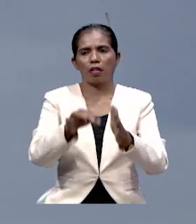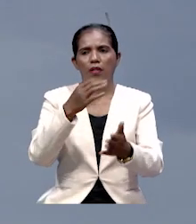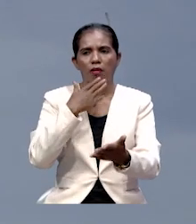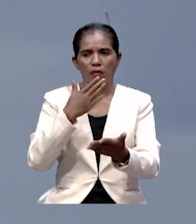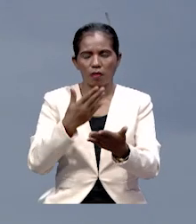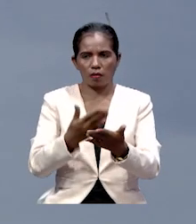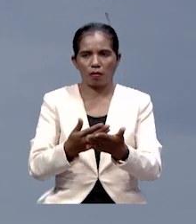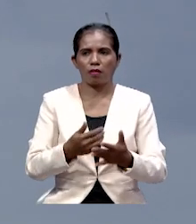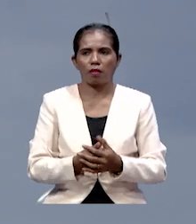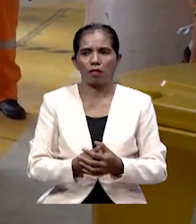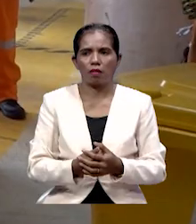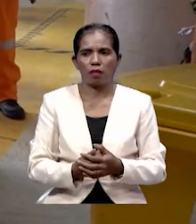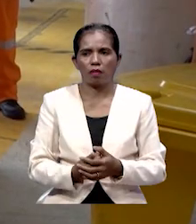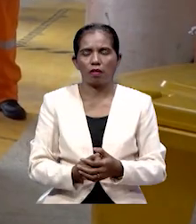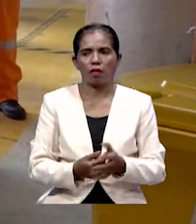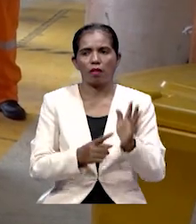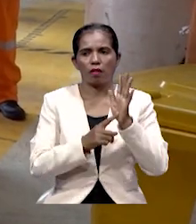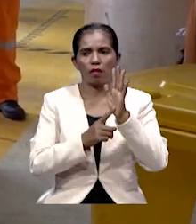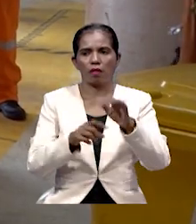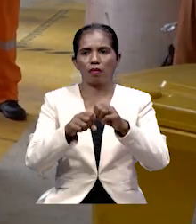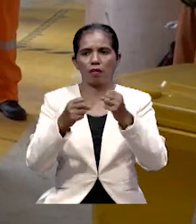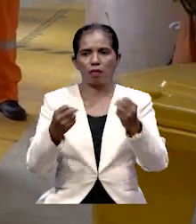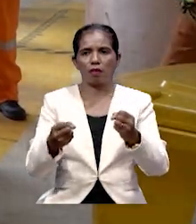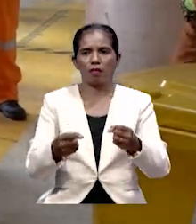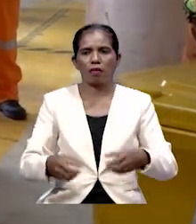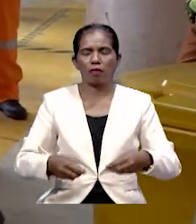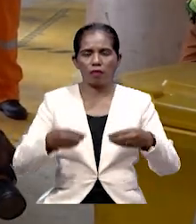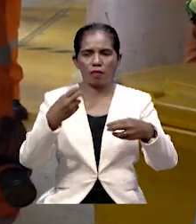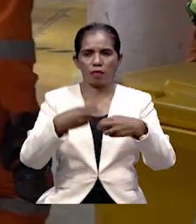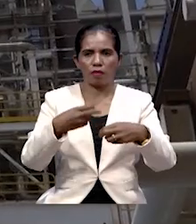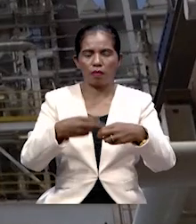alternativa ruma, antecipa ba cenário grave, ne be se fo ameaça liu